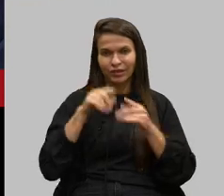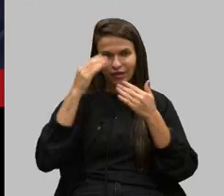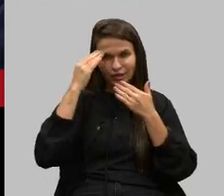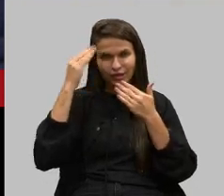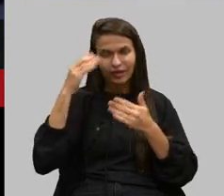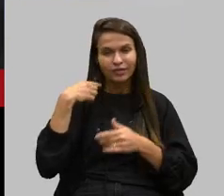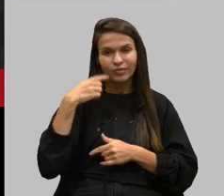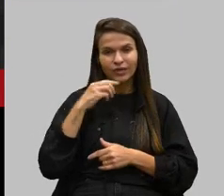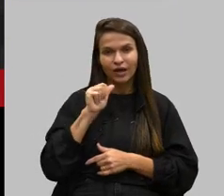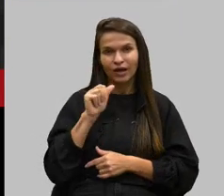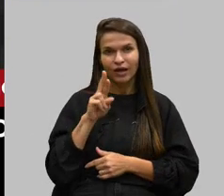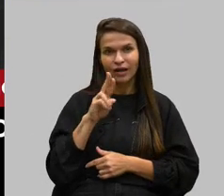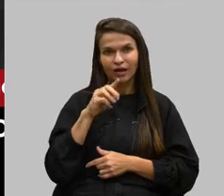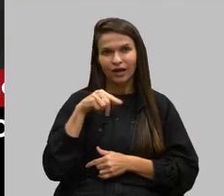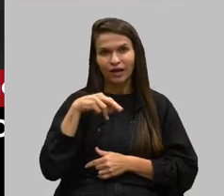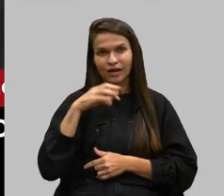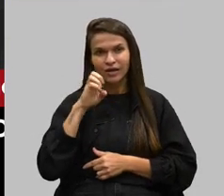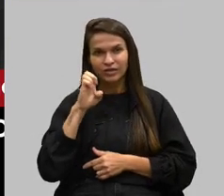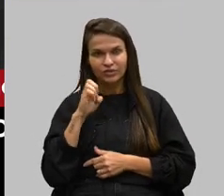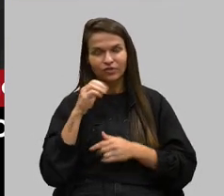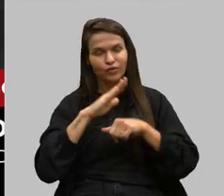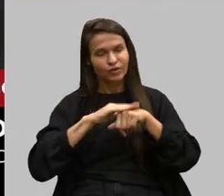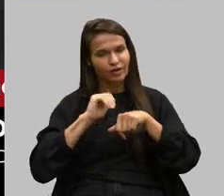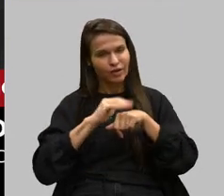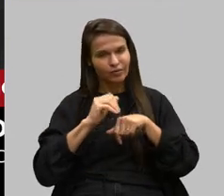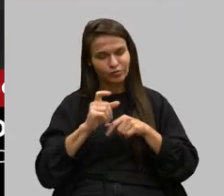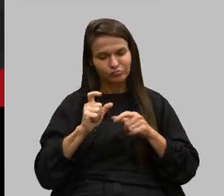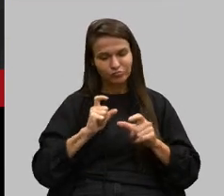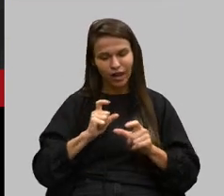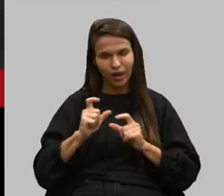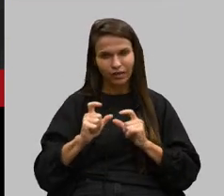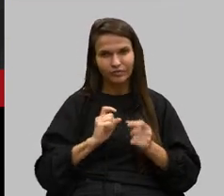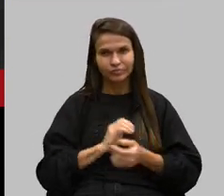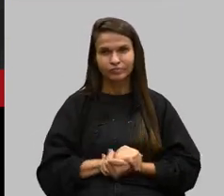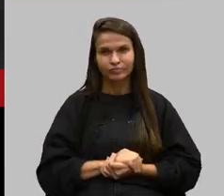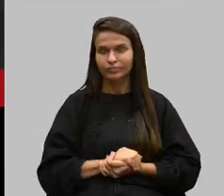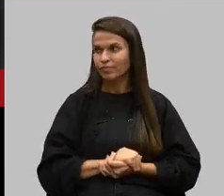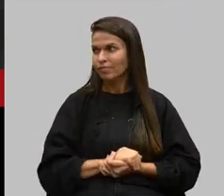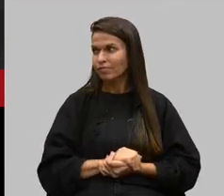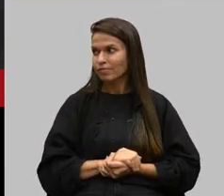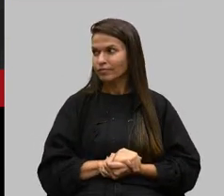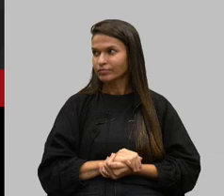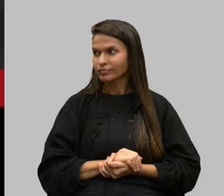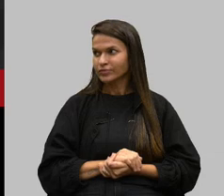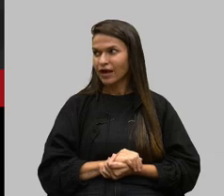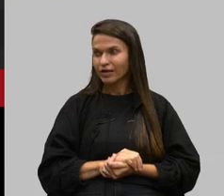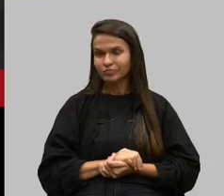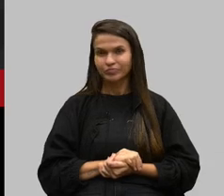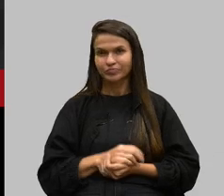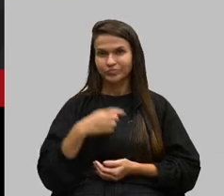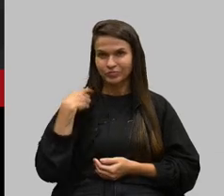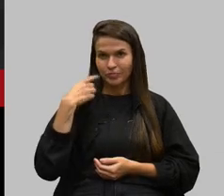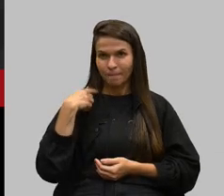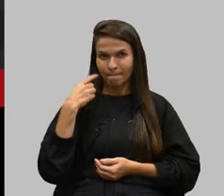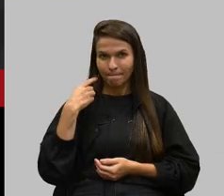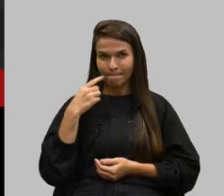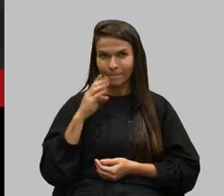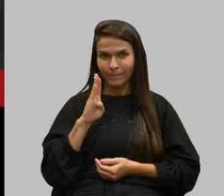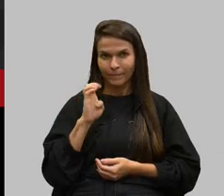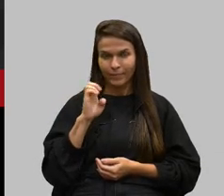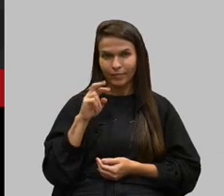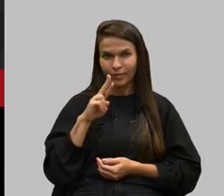Arantes também que foi super cordial e carinhoso com as palavras Deputado Bernardo